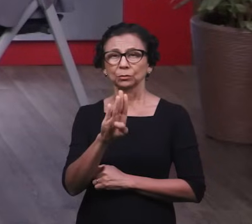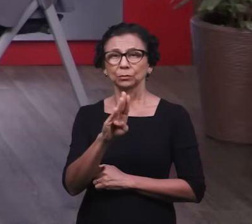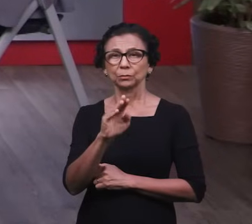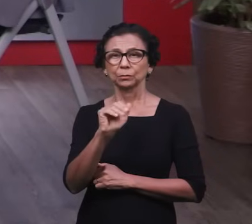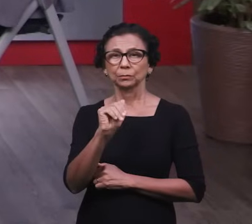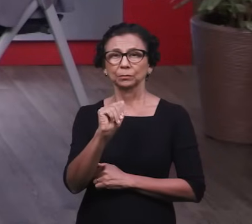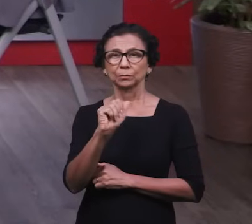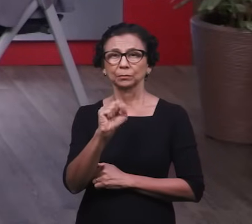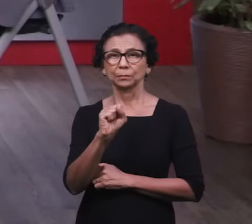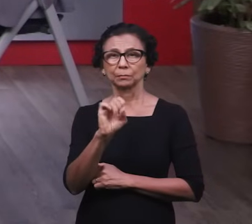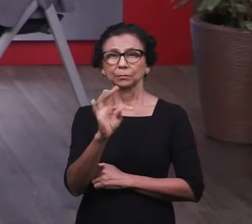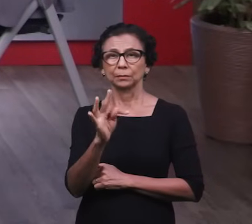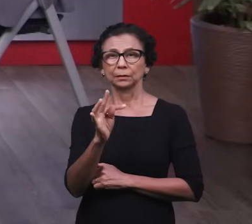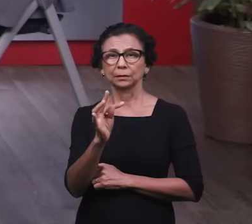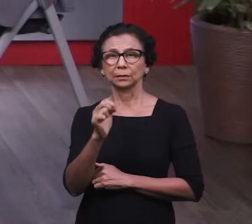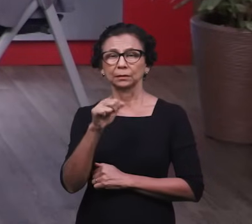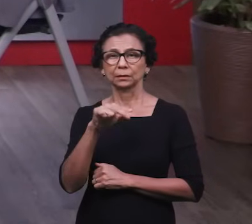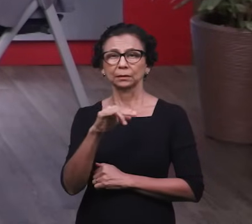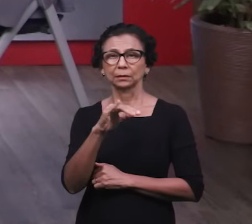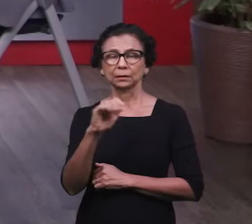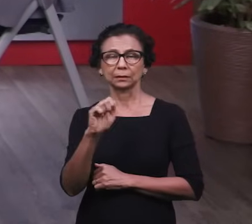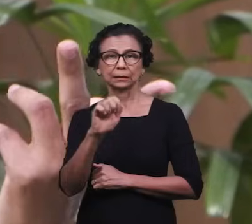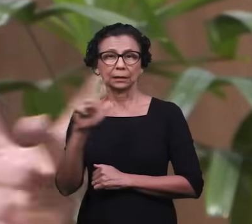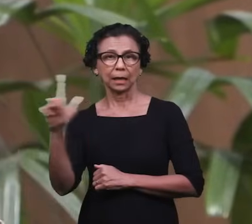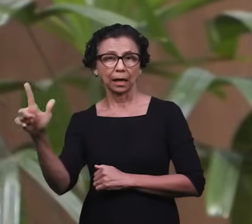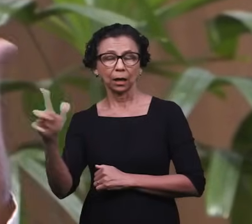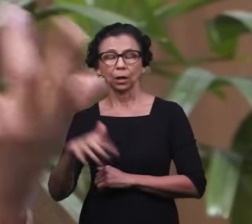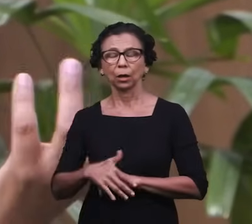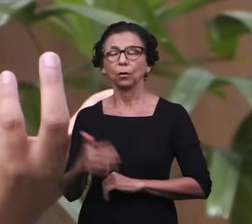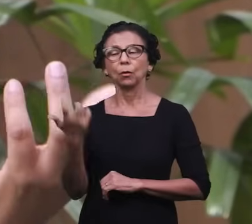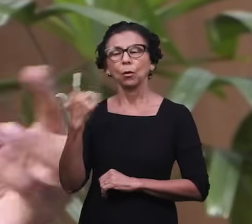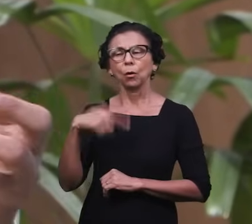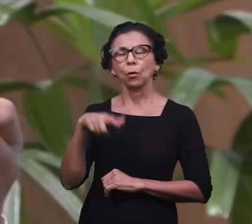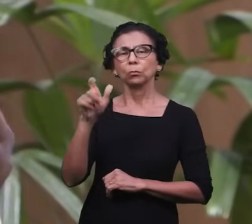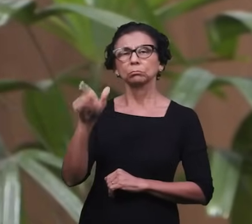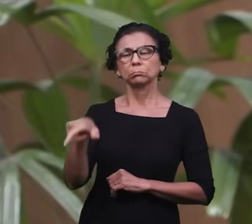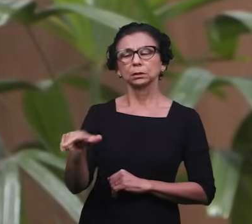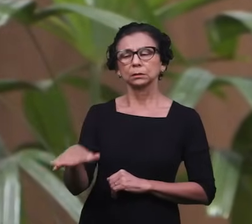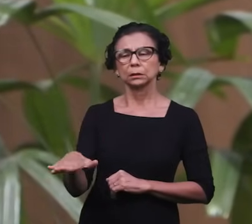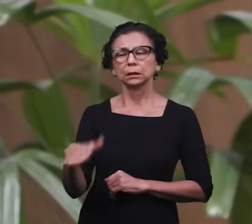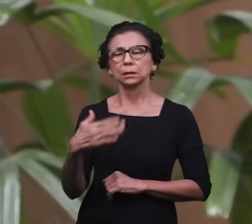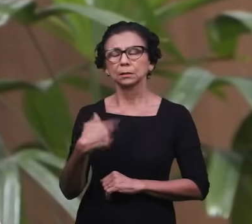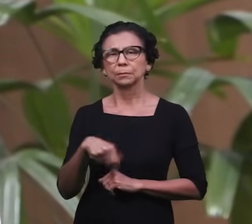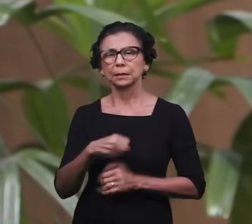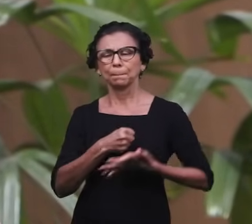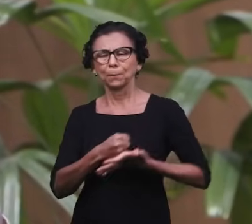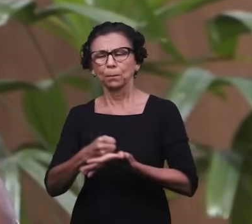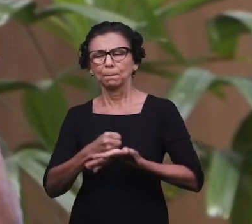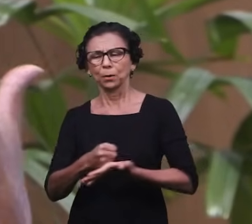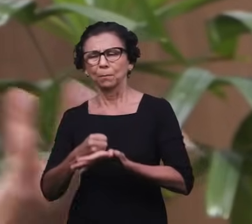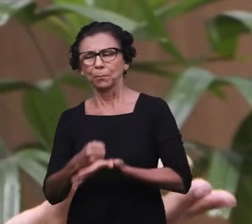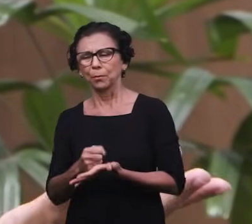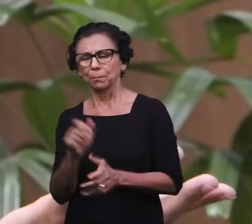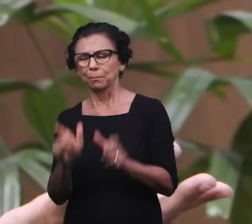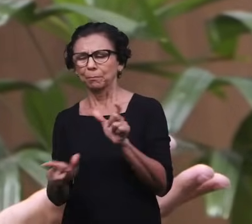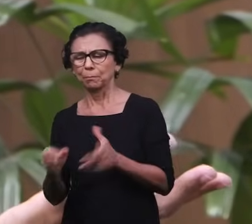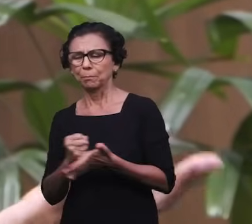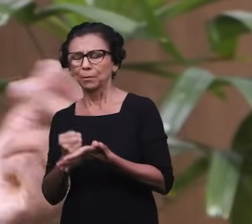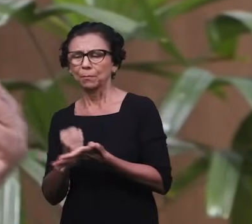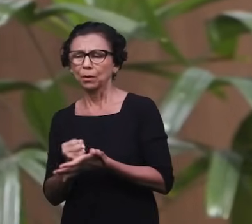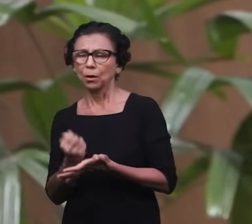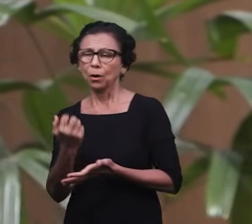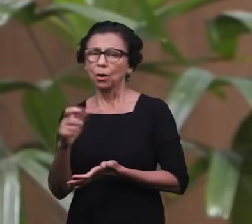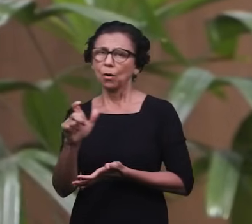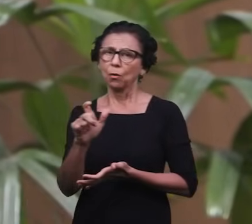alguns vão depender de mais auxílio, mais intervenção e mais ajuda, outros um tanto, outros nem